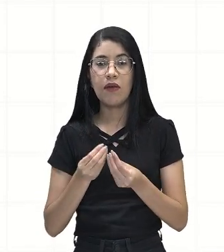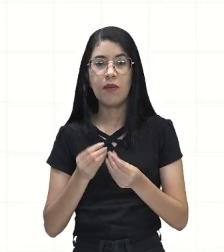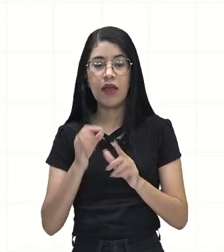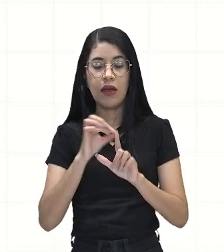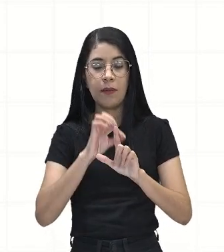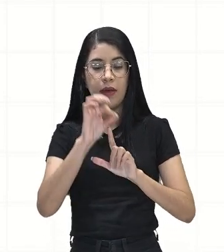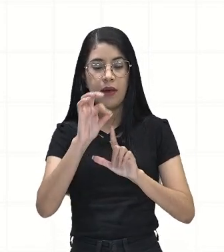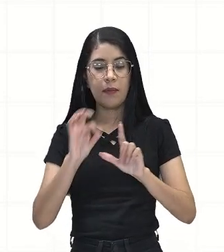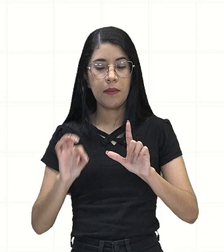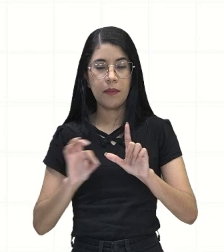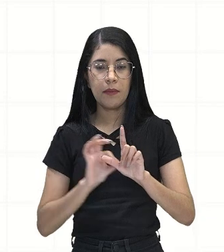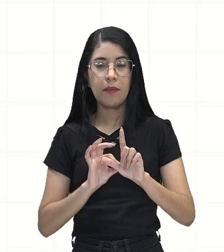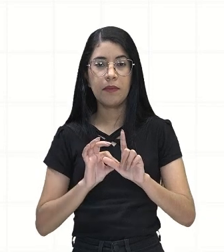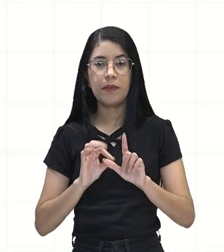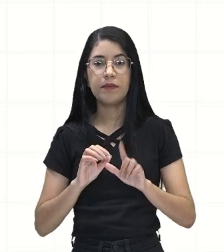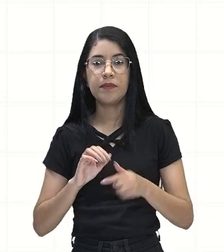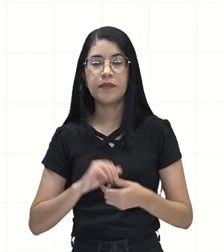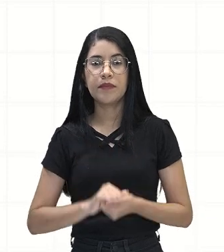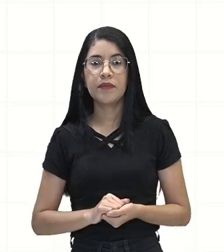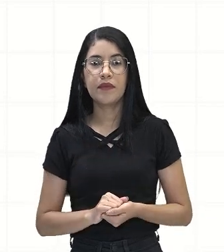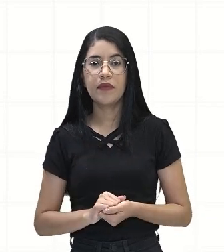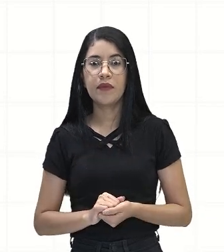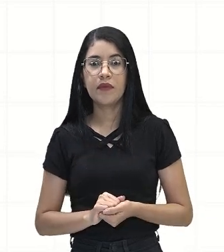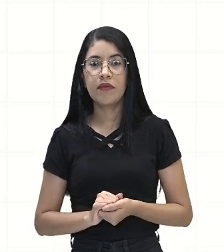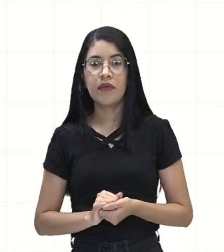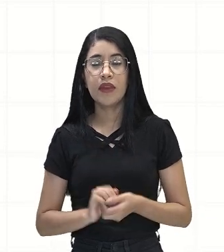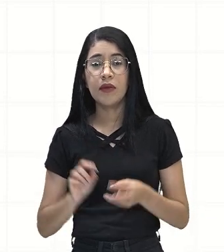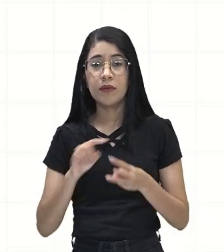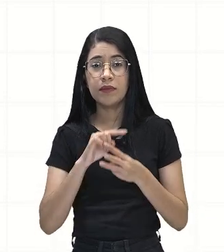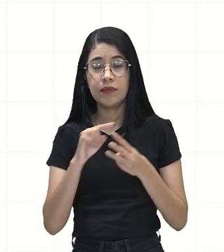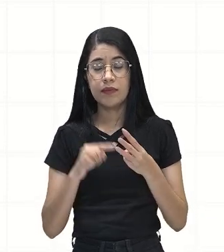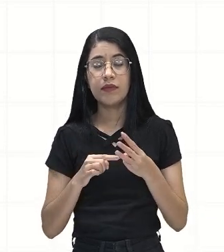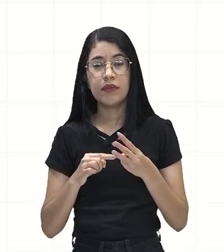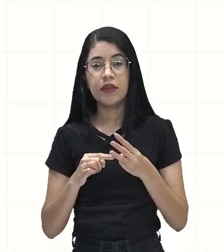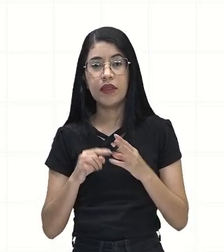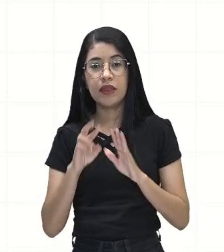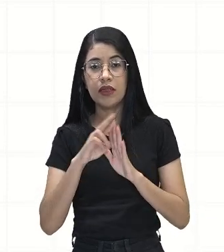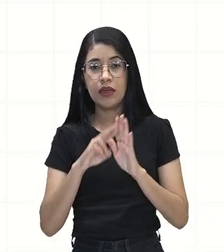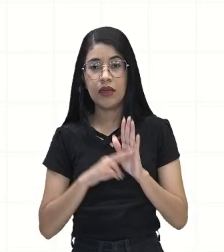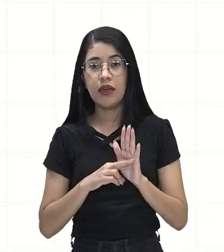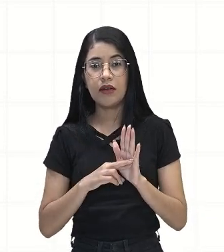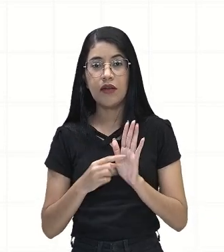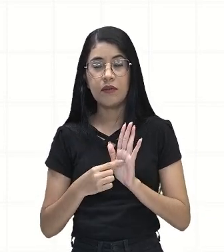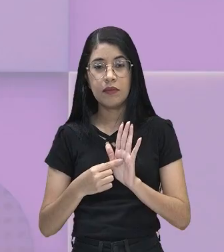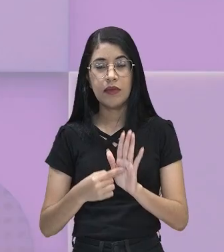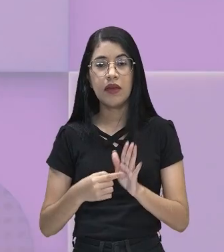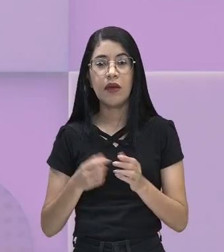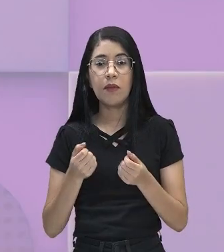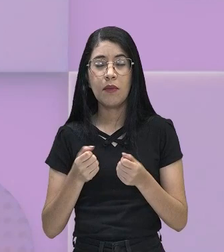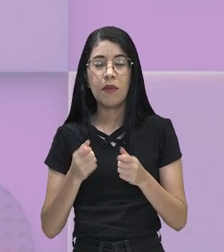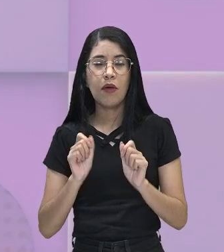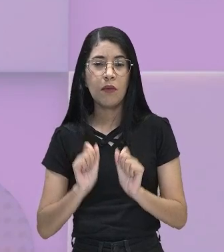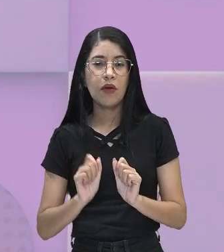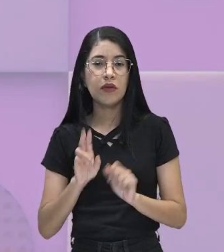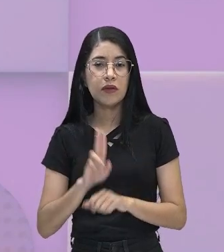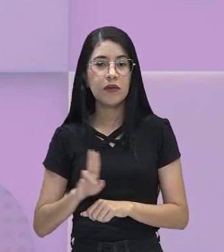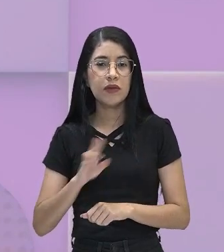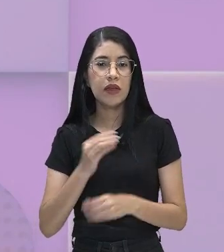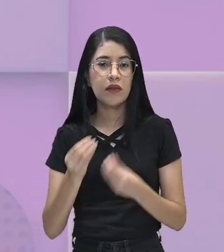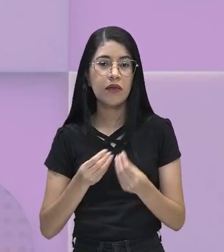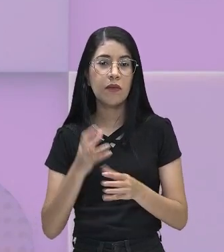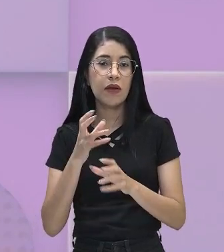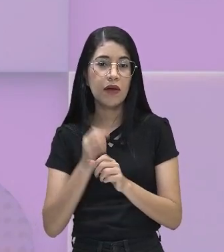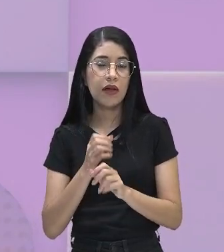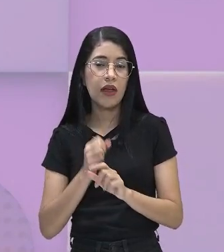do triângulo retângulo. Então, 3 relações métricas no triângulo retângulo que nós podemos estar aí utilizando para